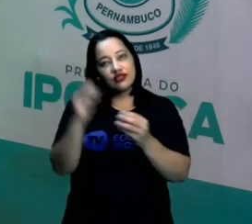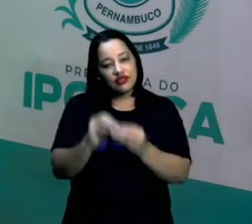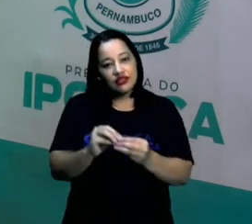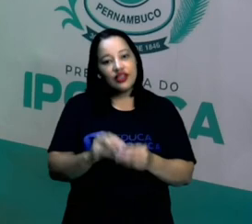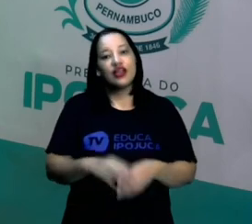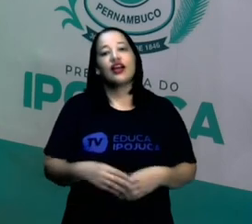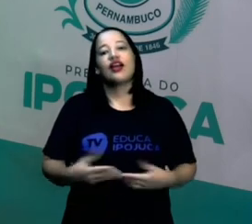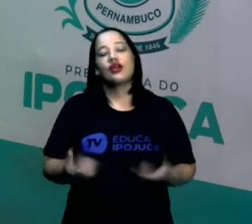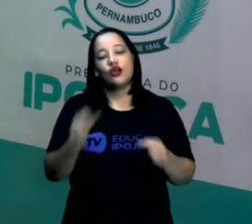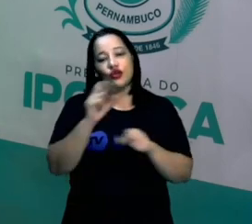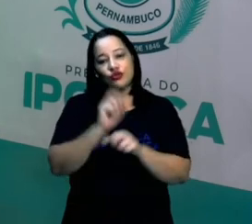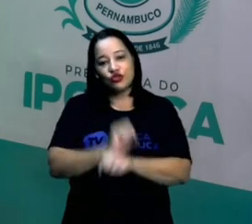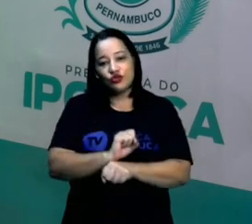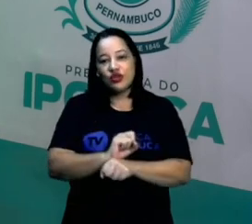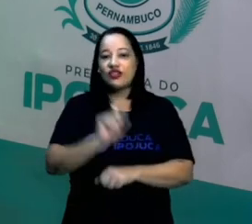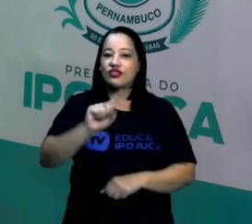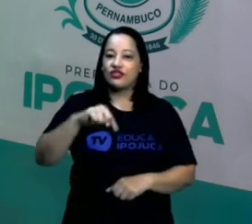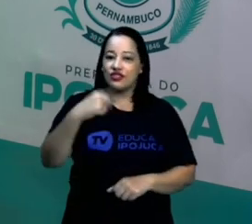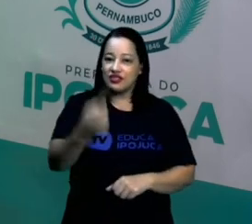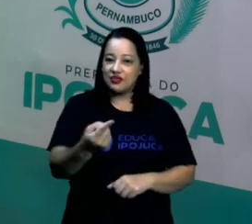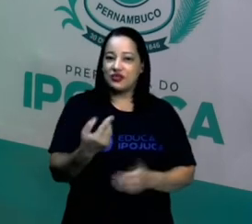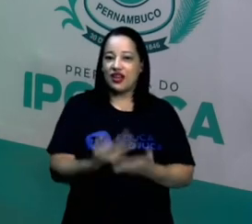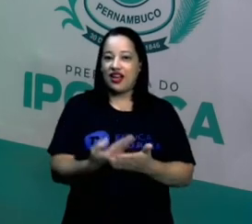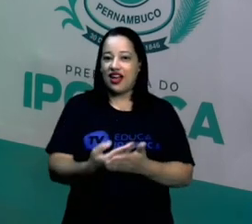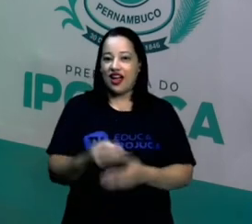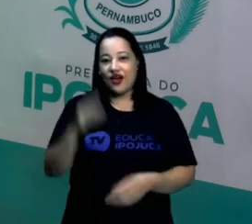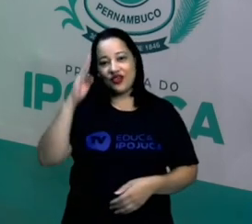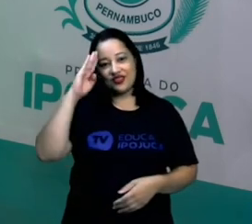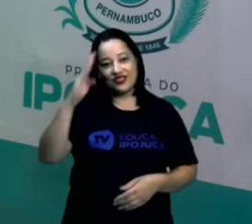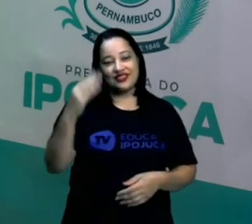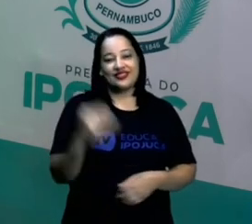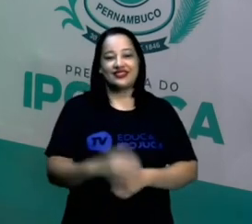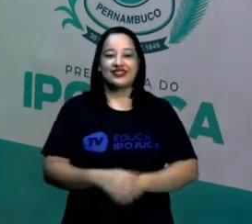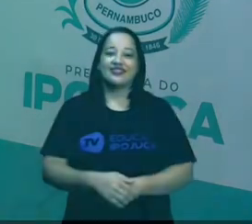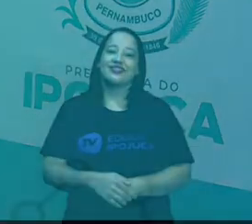e eu aguardo vocês na nossa próxima aula. Valeu!